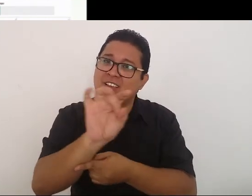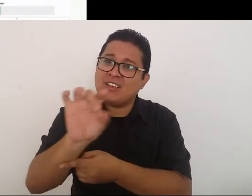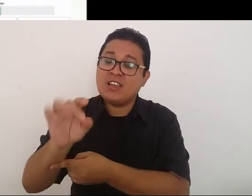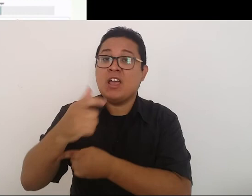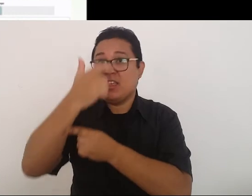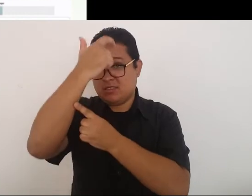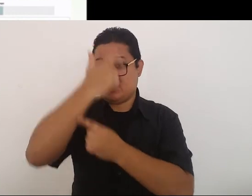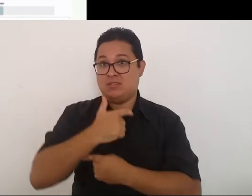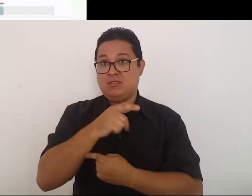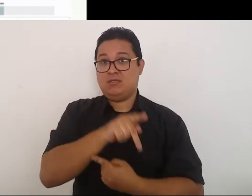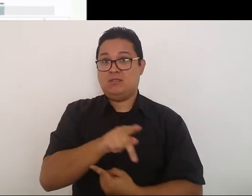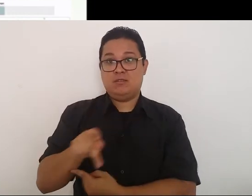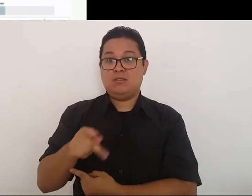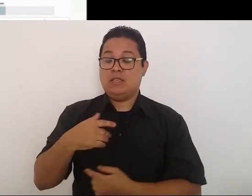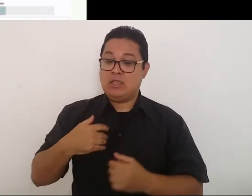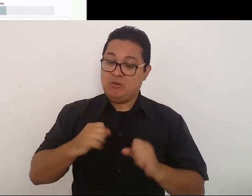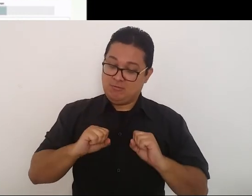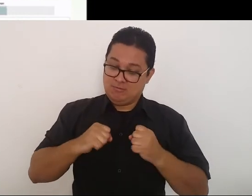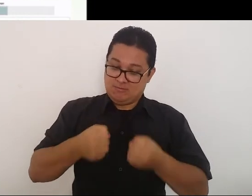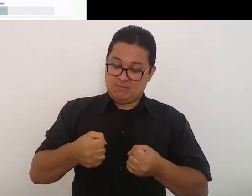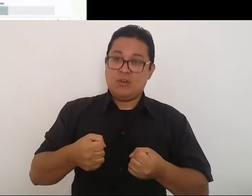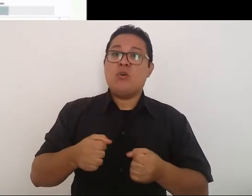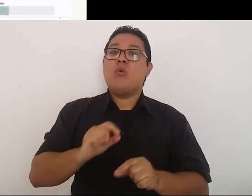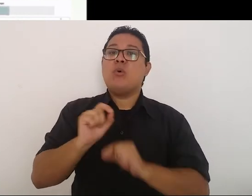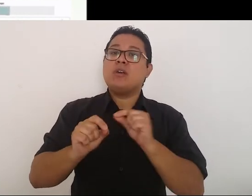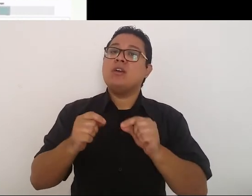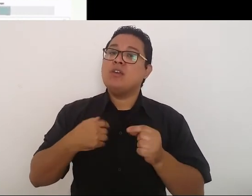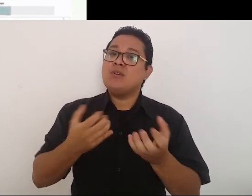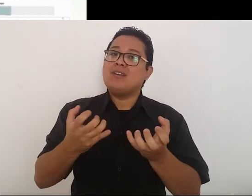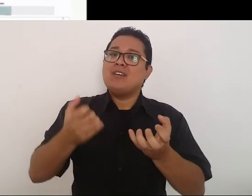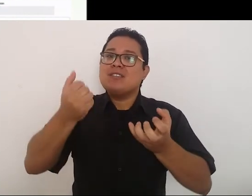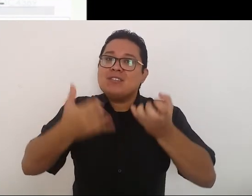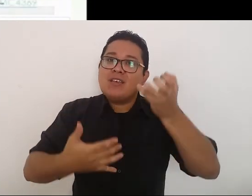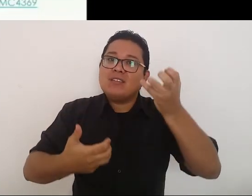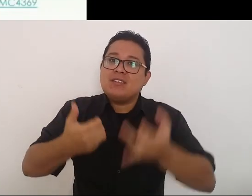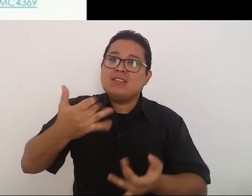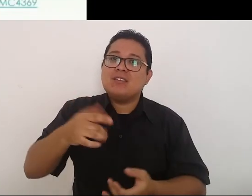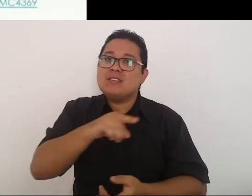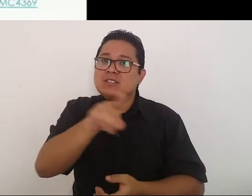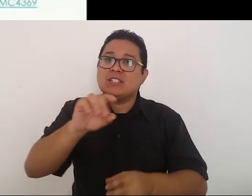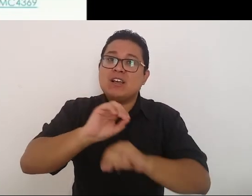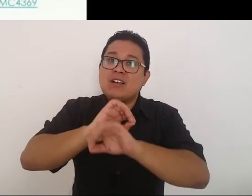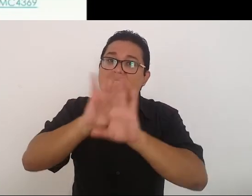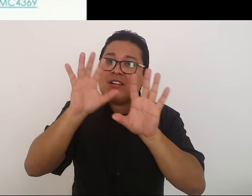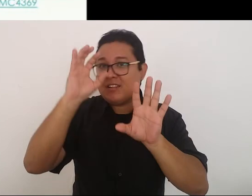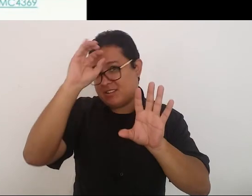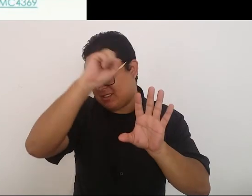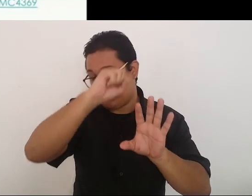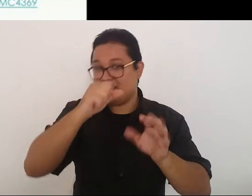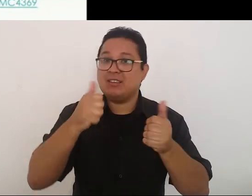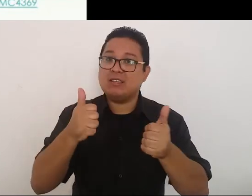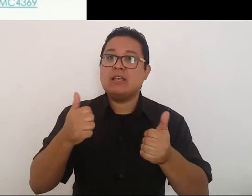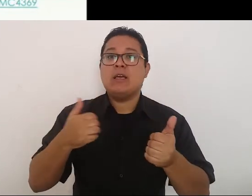ensinar, e aí por isso a gente está se dispondo aqui ao que vocês precisarem, o que vocês